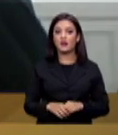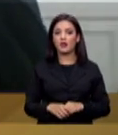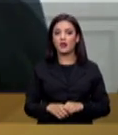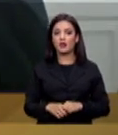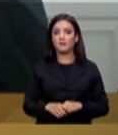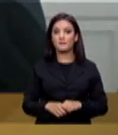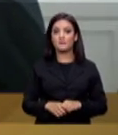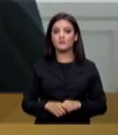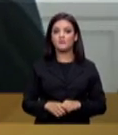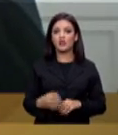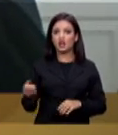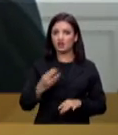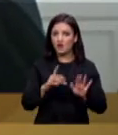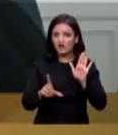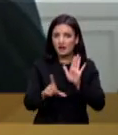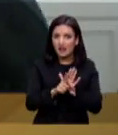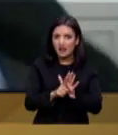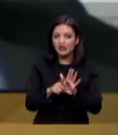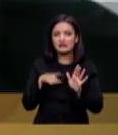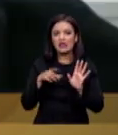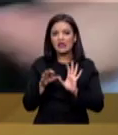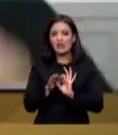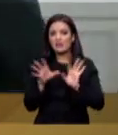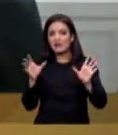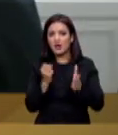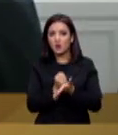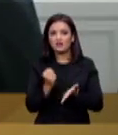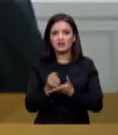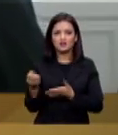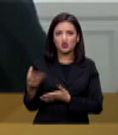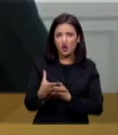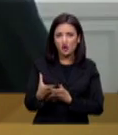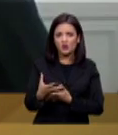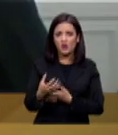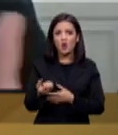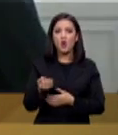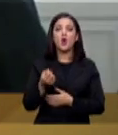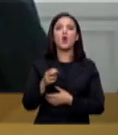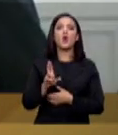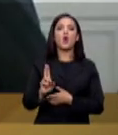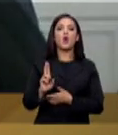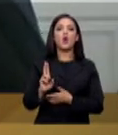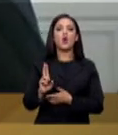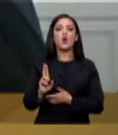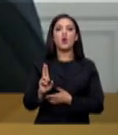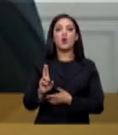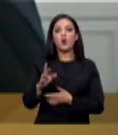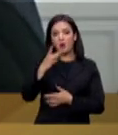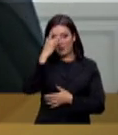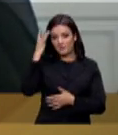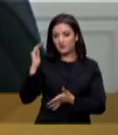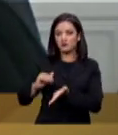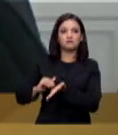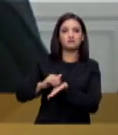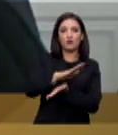permitir novas contratações ou se retiraria todo mundo, abre-se a porta